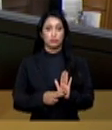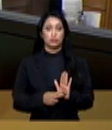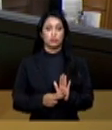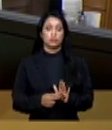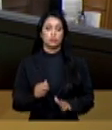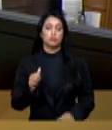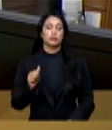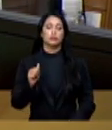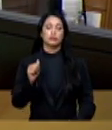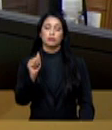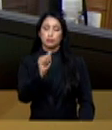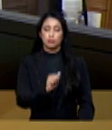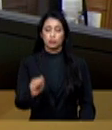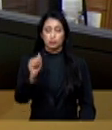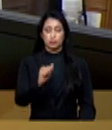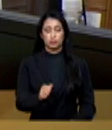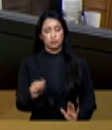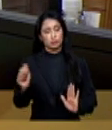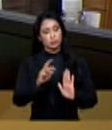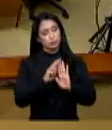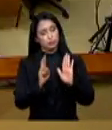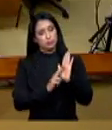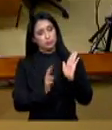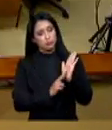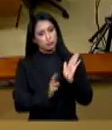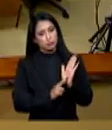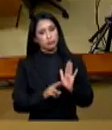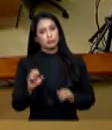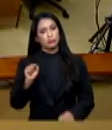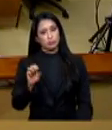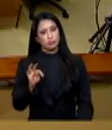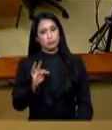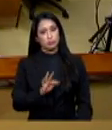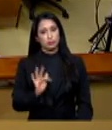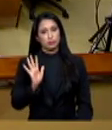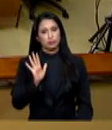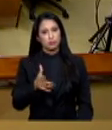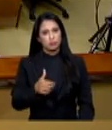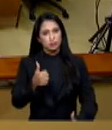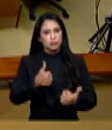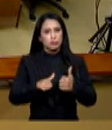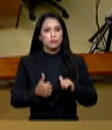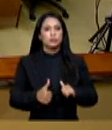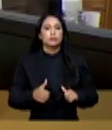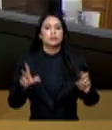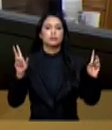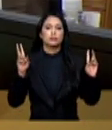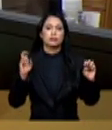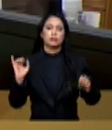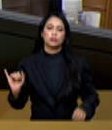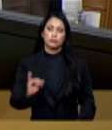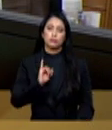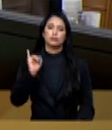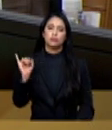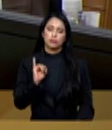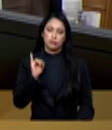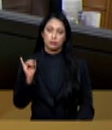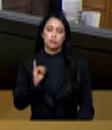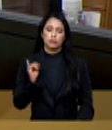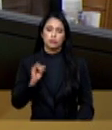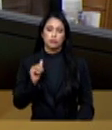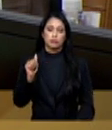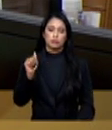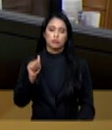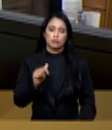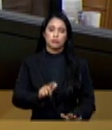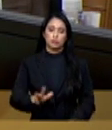reguladoras este tribunal já examinou essa matéria quanto a uma importante agência reguladora